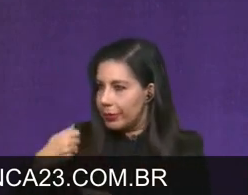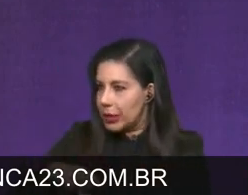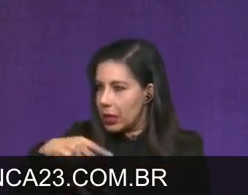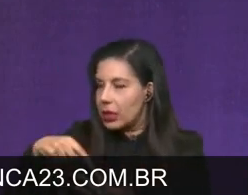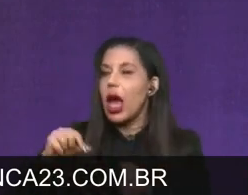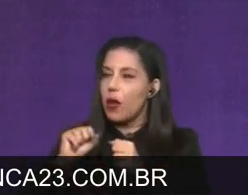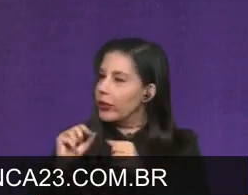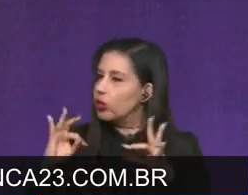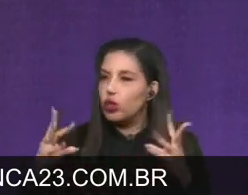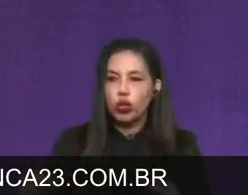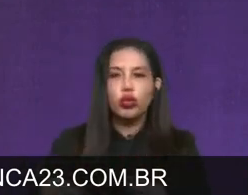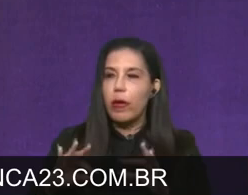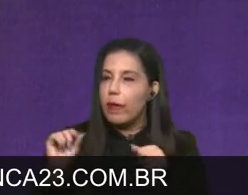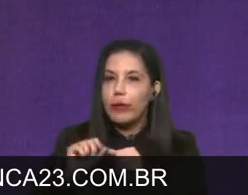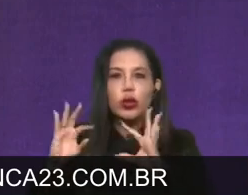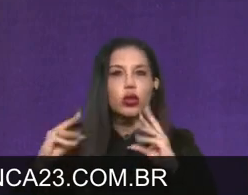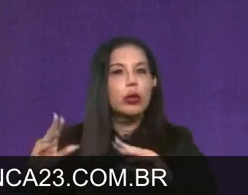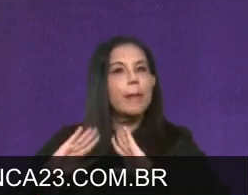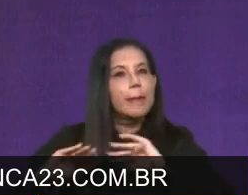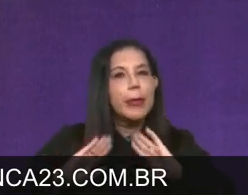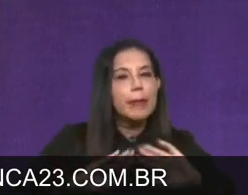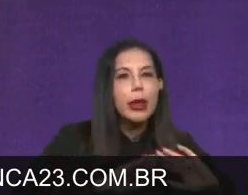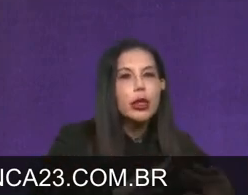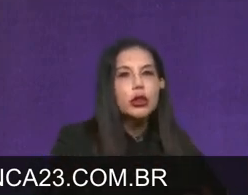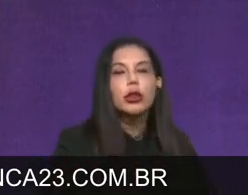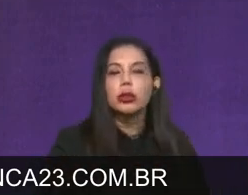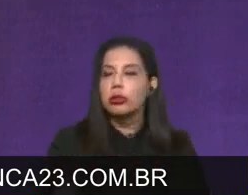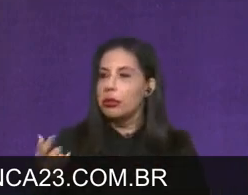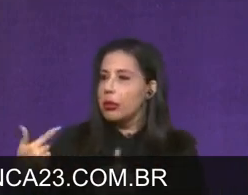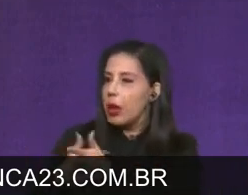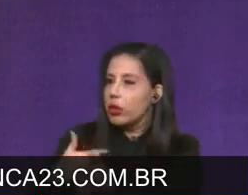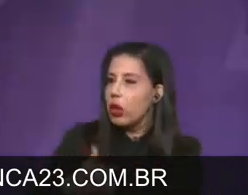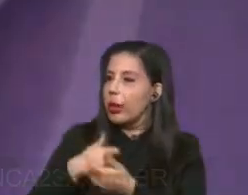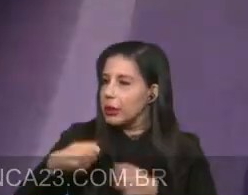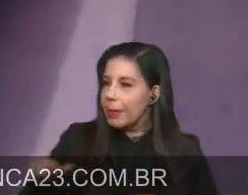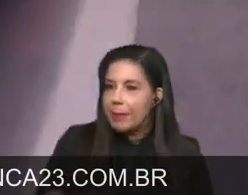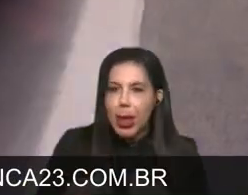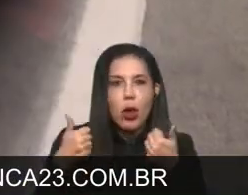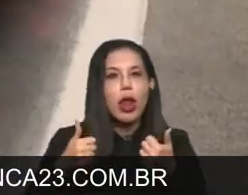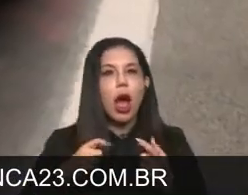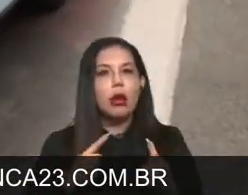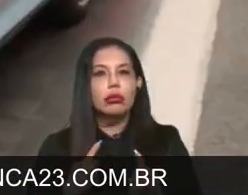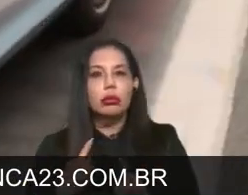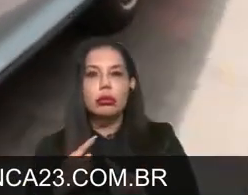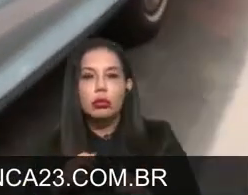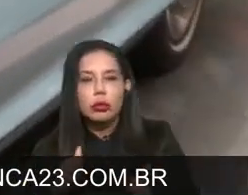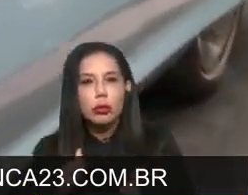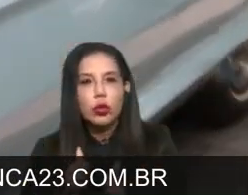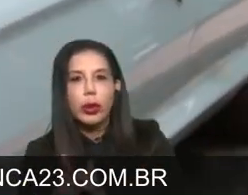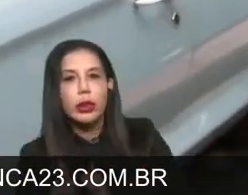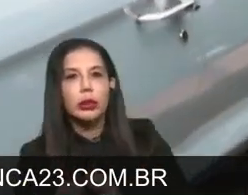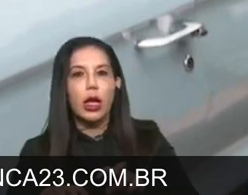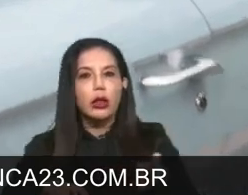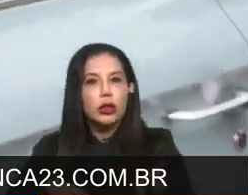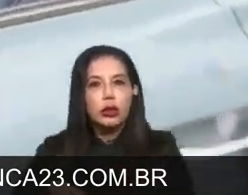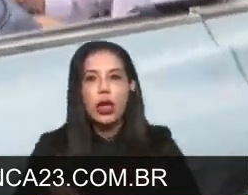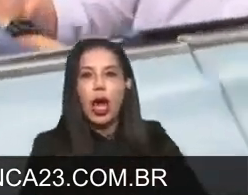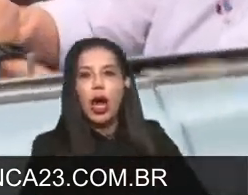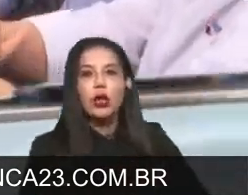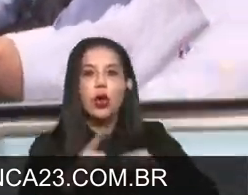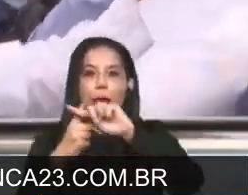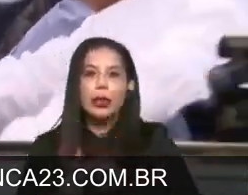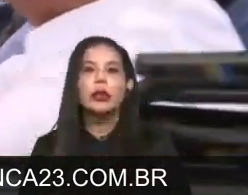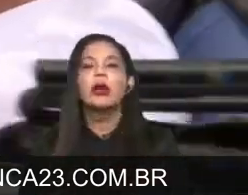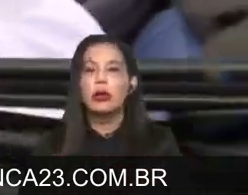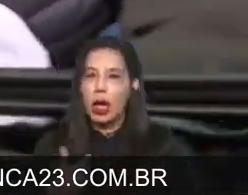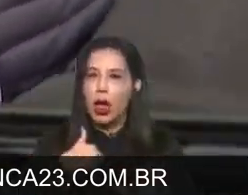fazer. Tudo que foi trazido para melhorar o autódromo do ponto de vista para as atividades do